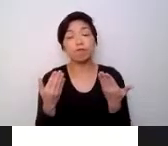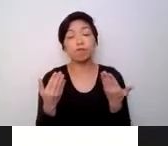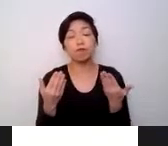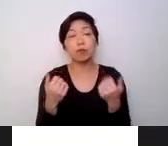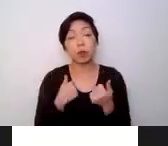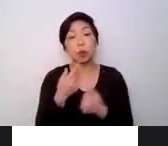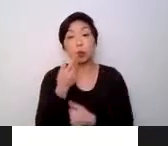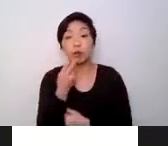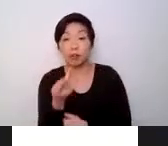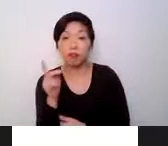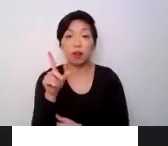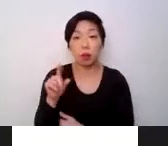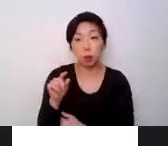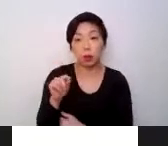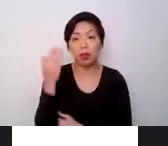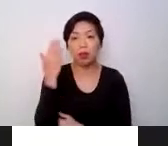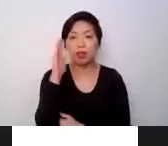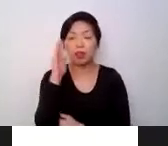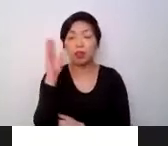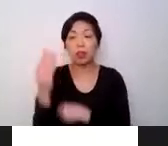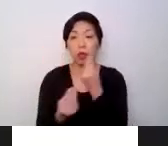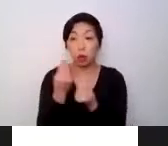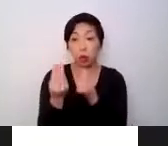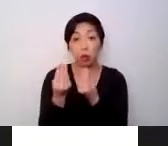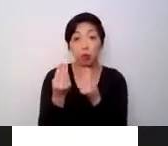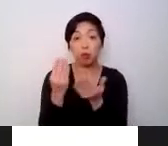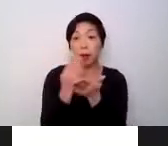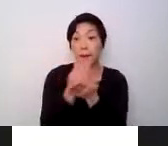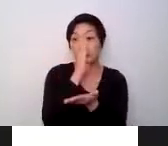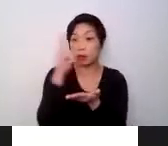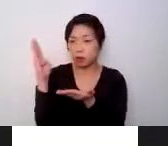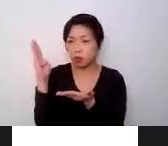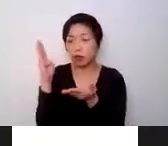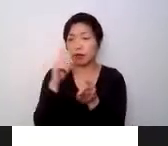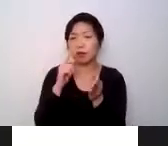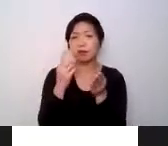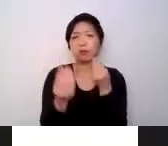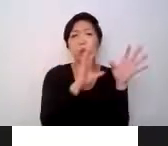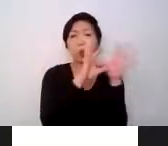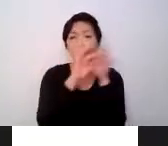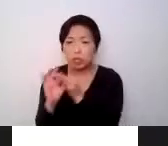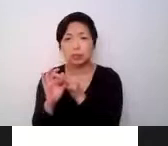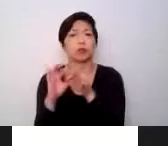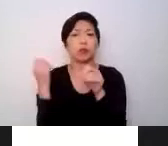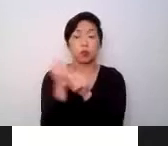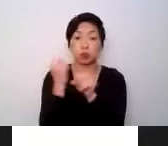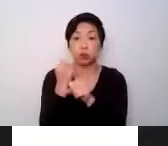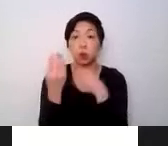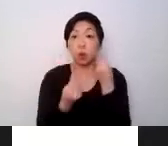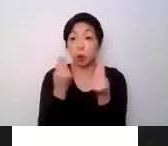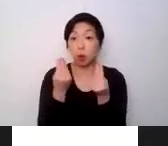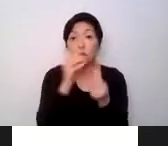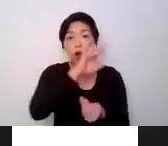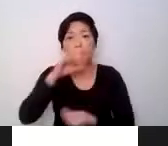é entender como que a biblioteca foi constituída como que os pareceristas dos órgãos de